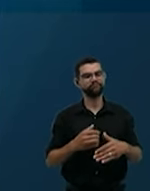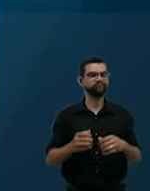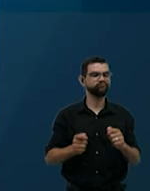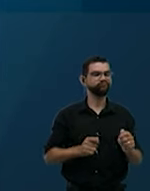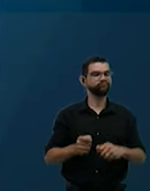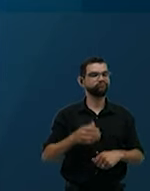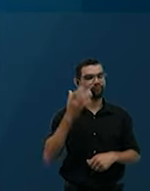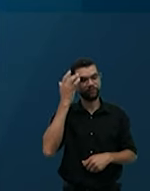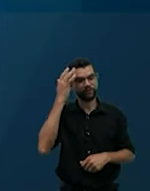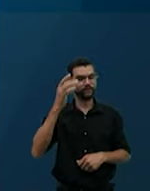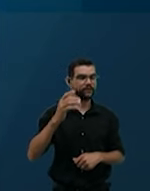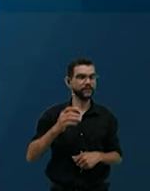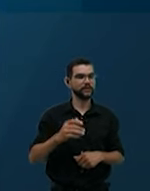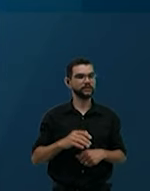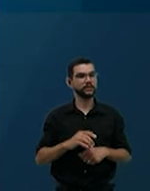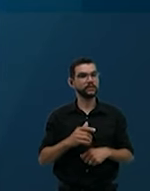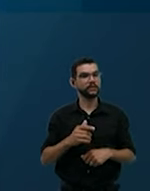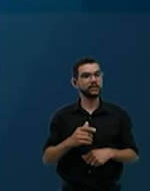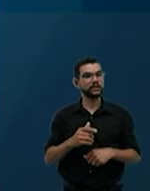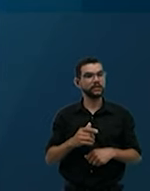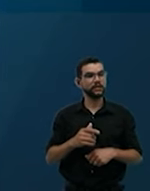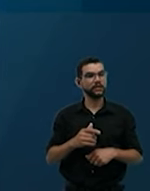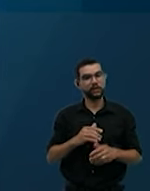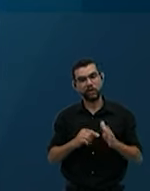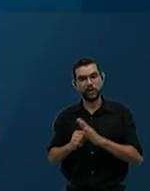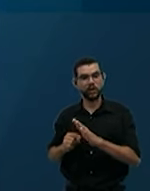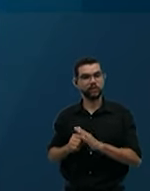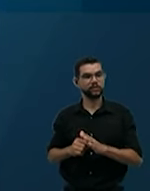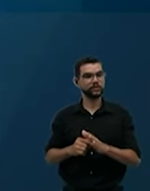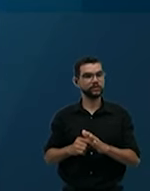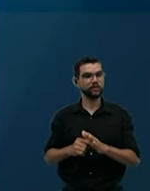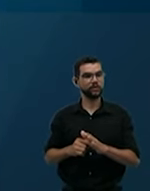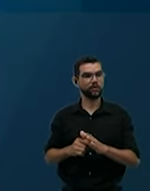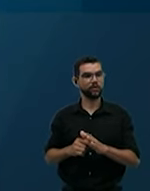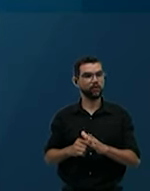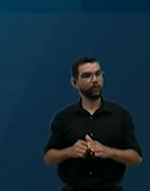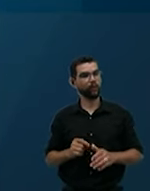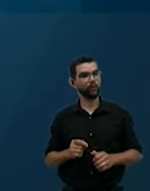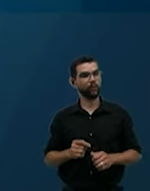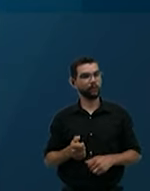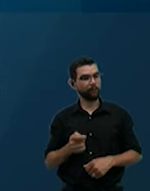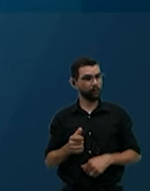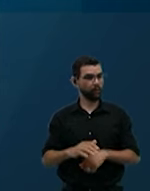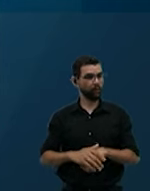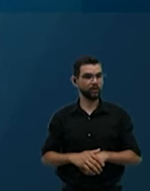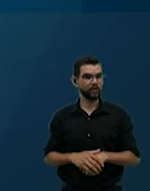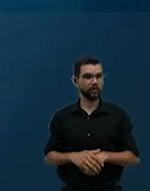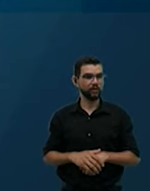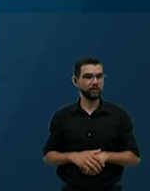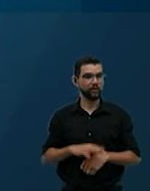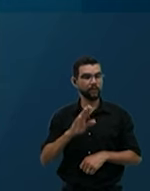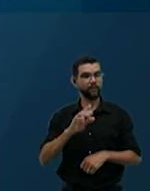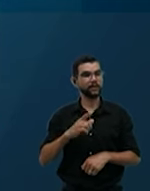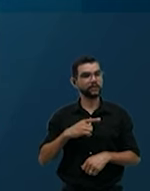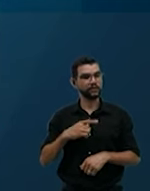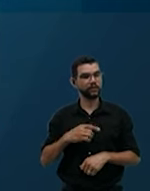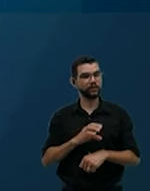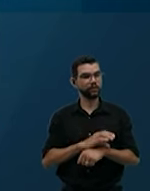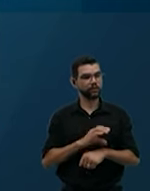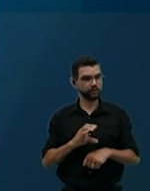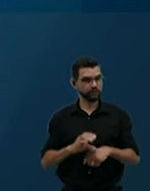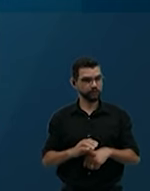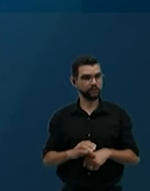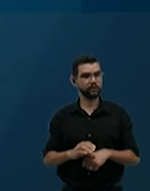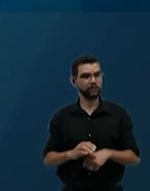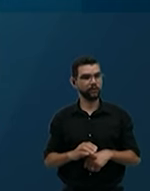O INSS, ele não pode, nos termos lá do artigo 422 do Código Civil, se valer da sua própria torpeza